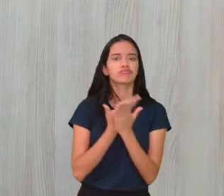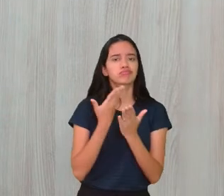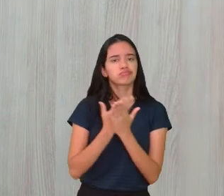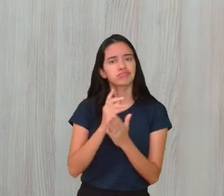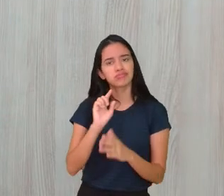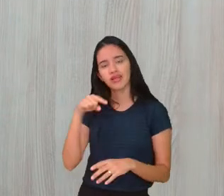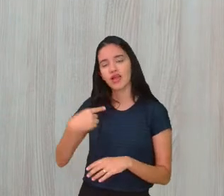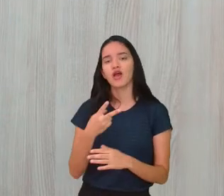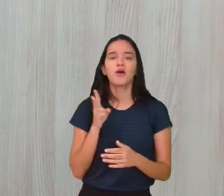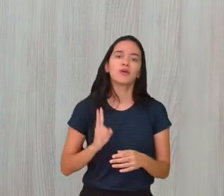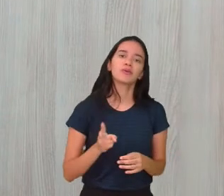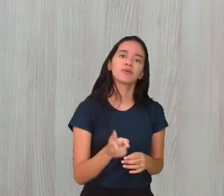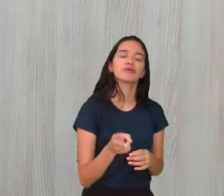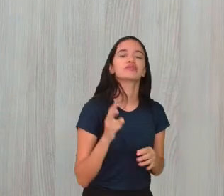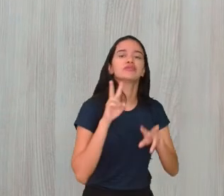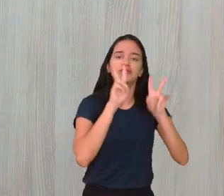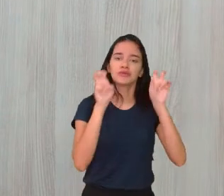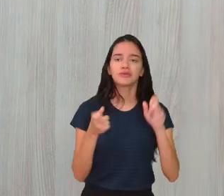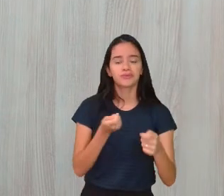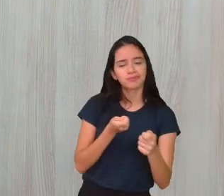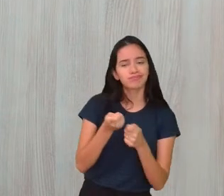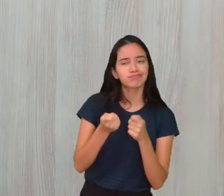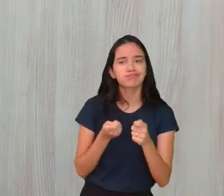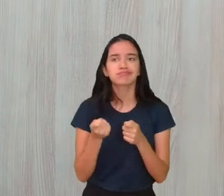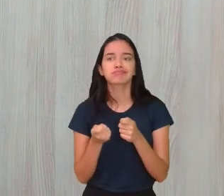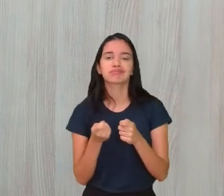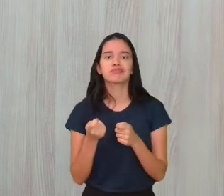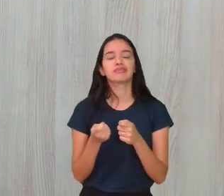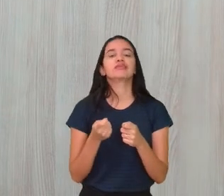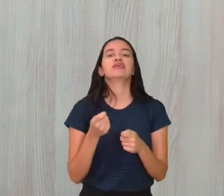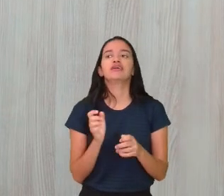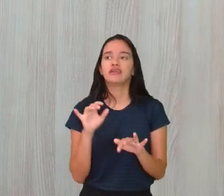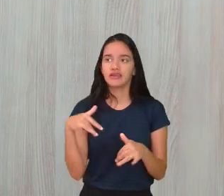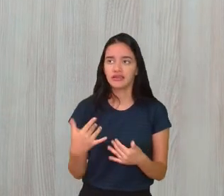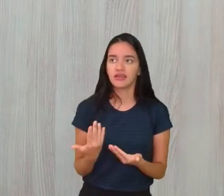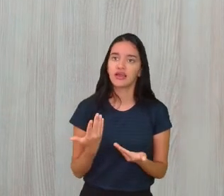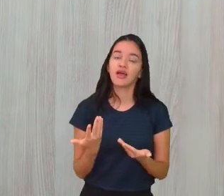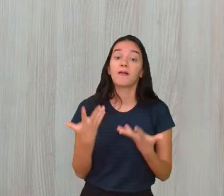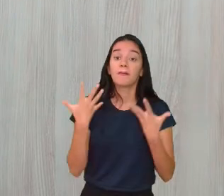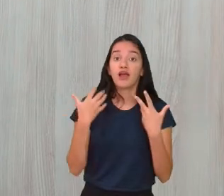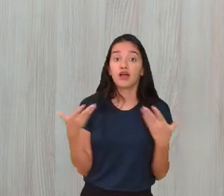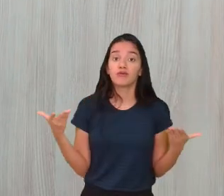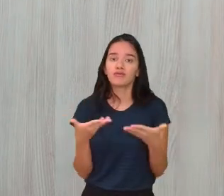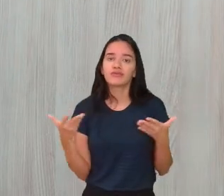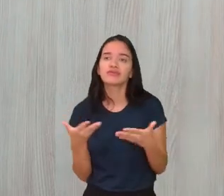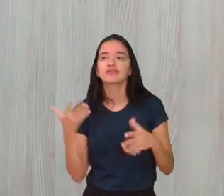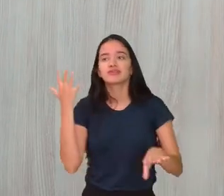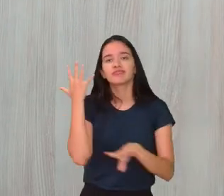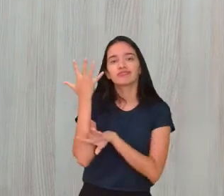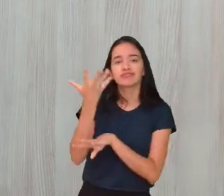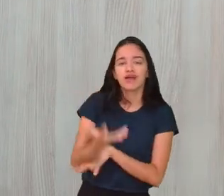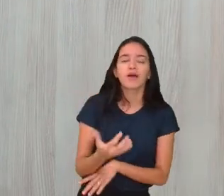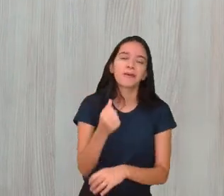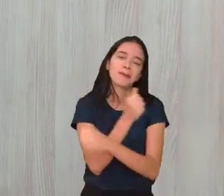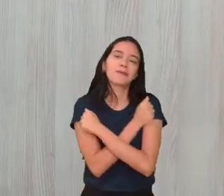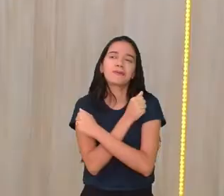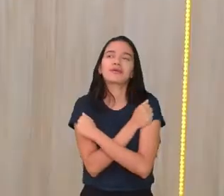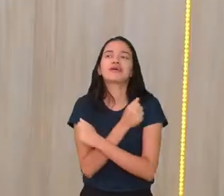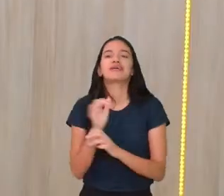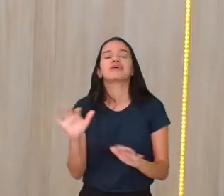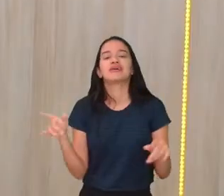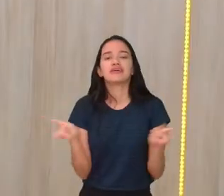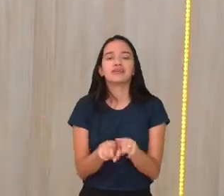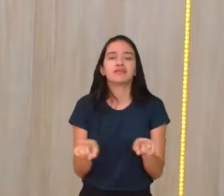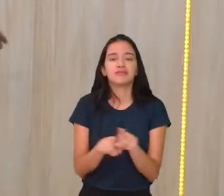aula, continuando esse assunto aí com o controle sobre a emissão de gases, não é isso, professor? Hoje vamos falar de desmatamento. Grande abraço para vocês, até outra hora. Vamos falar